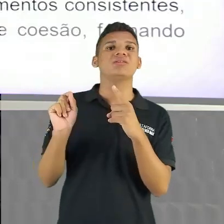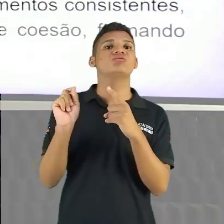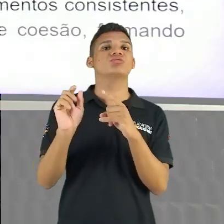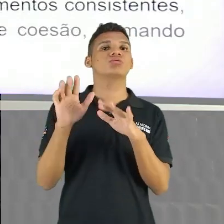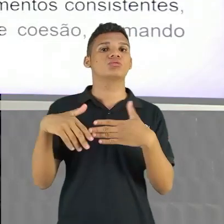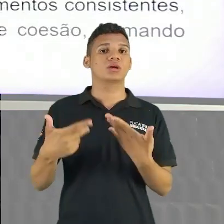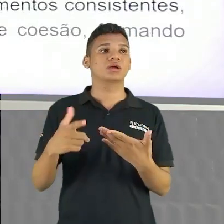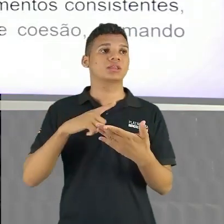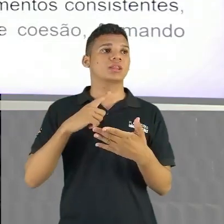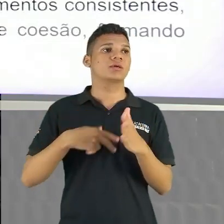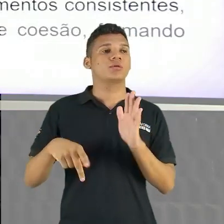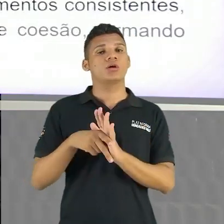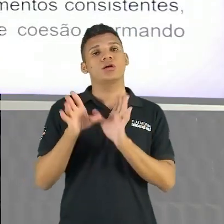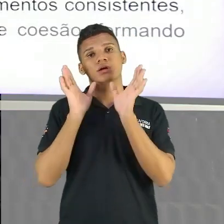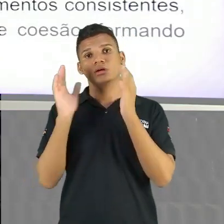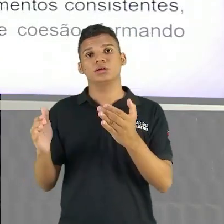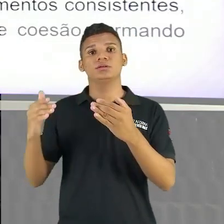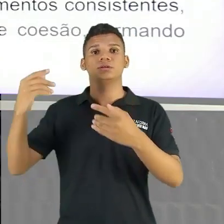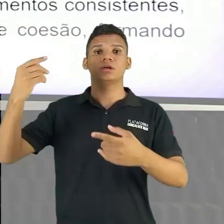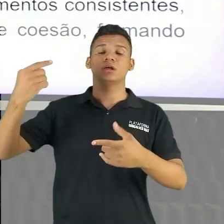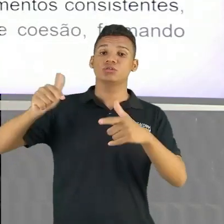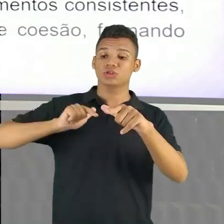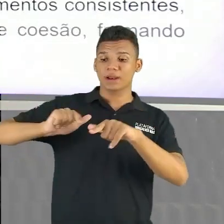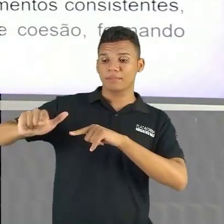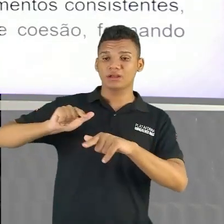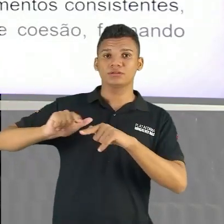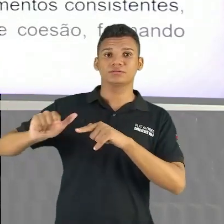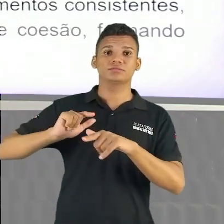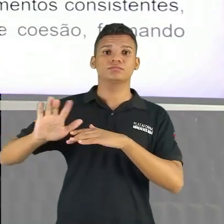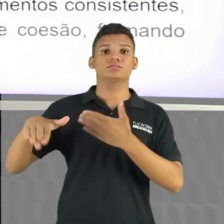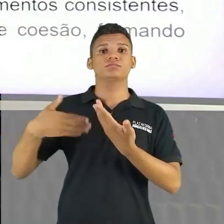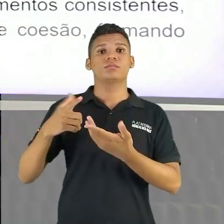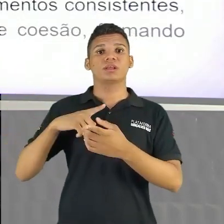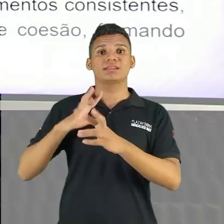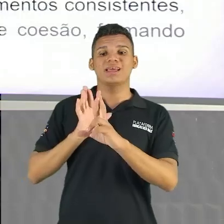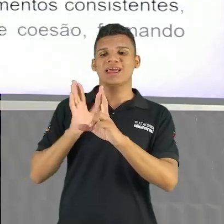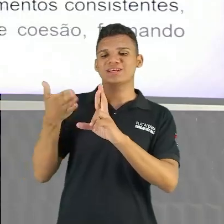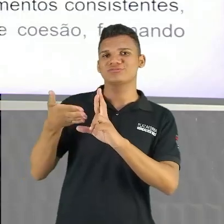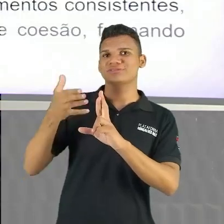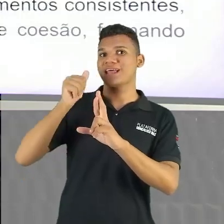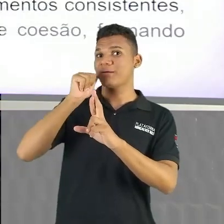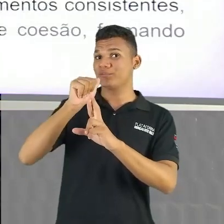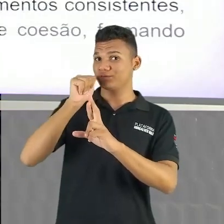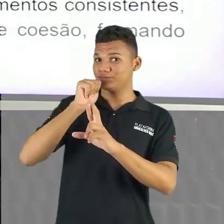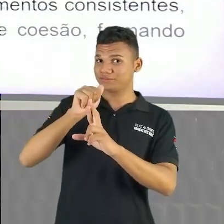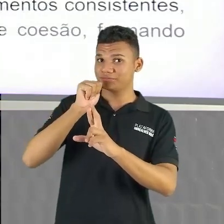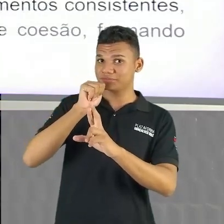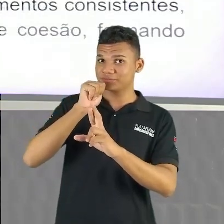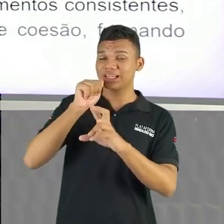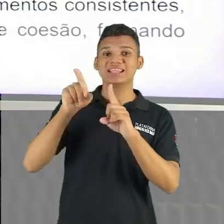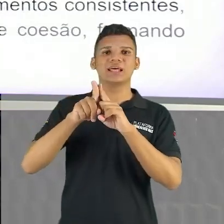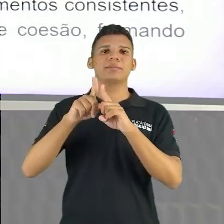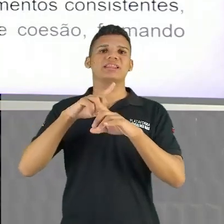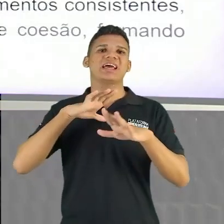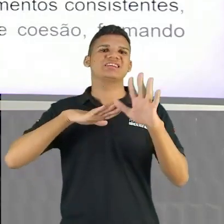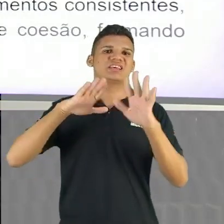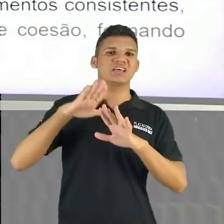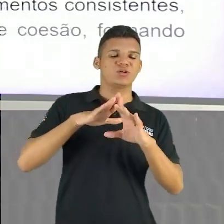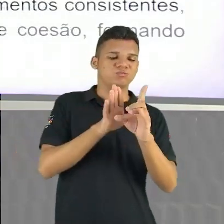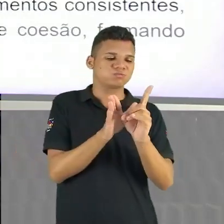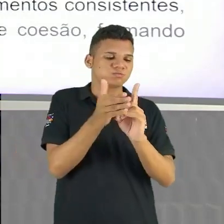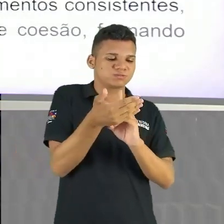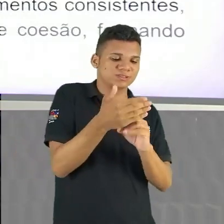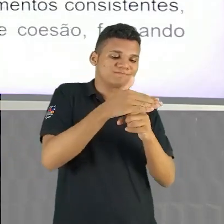esse as questões trabalhistas e as questões trabalhistas relacionadas à mulher e relacionada ali ao trabalho invisível